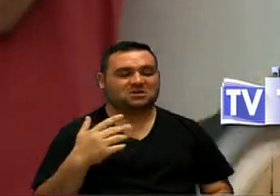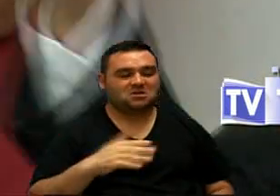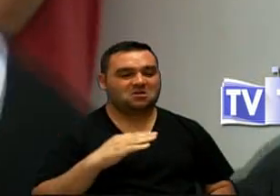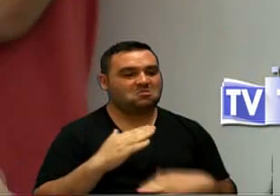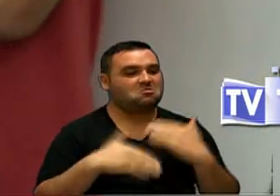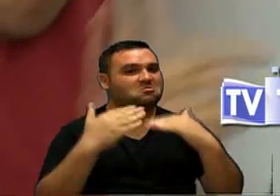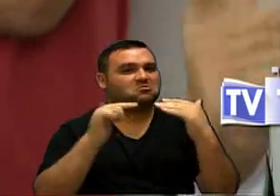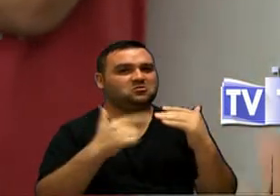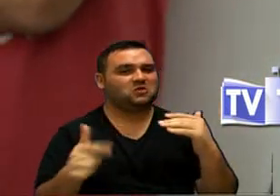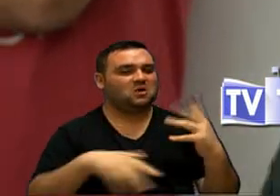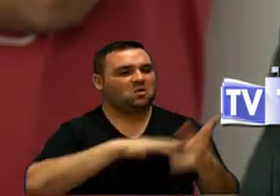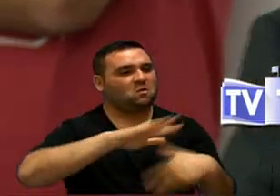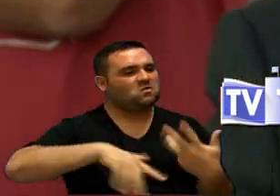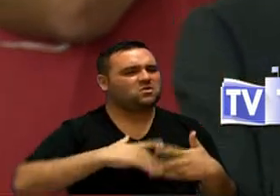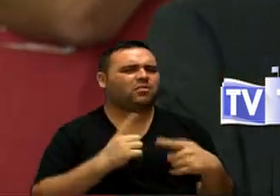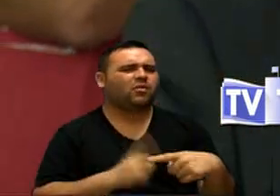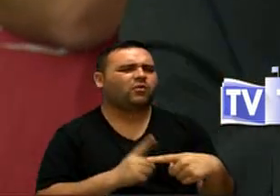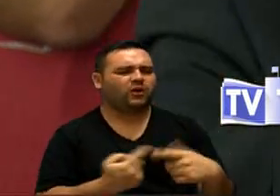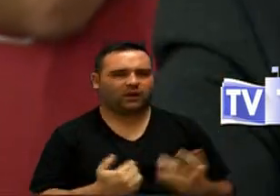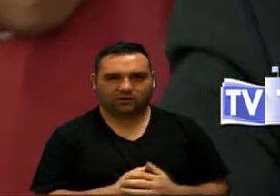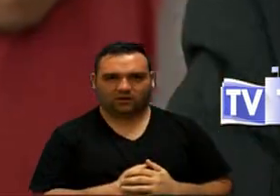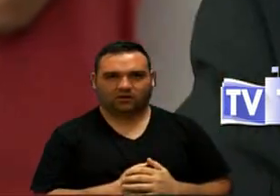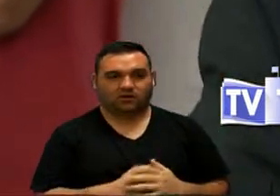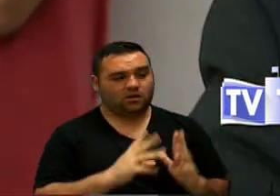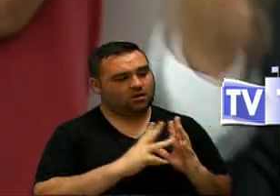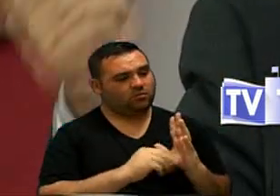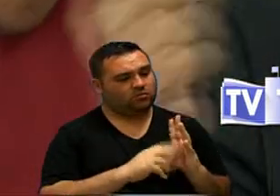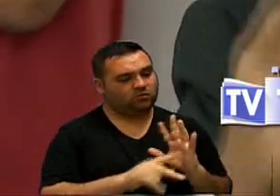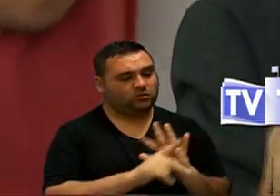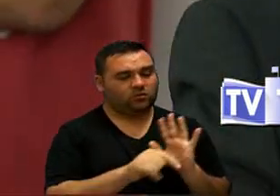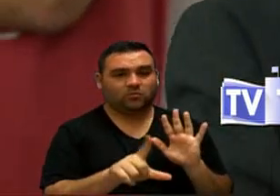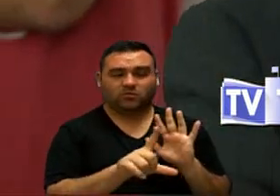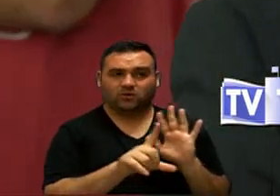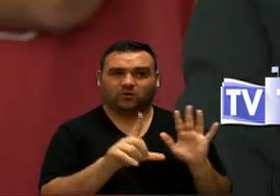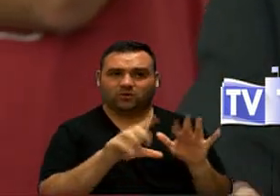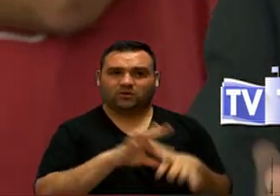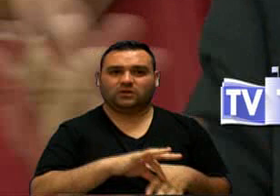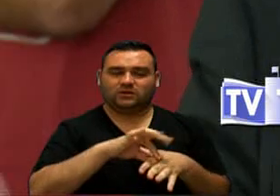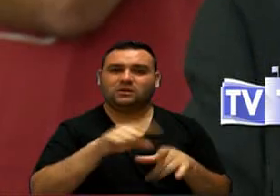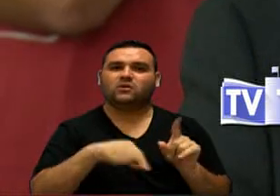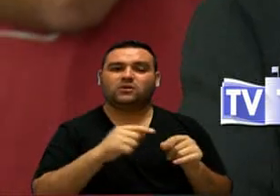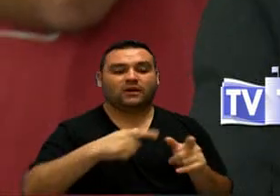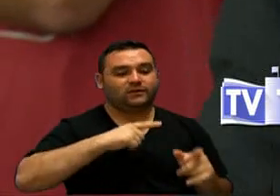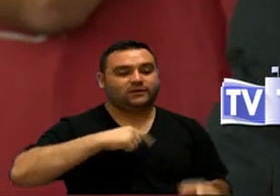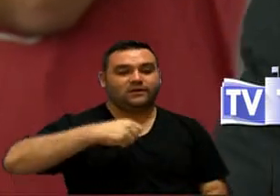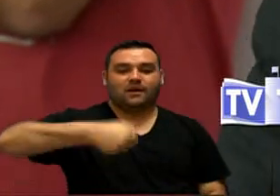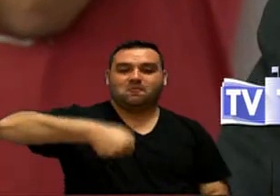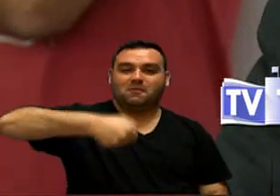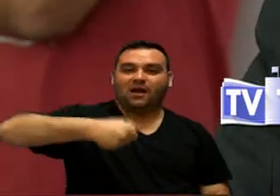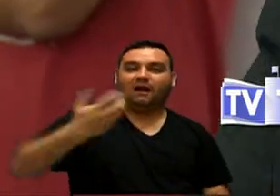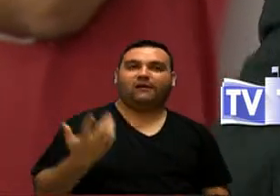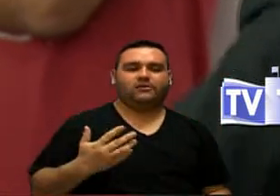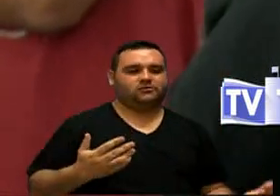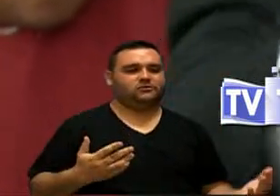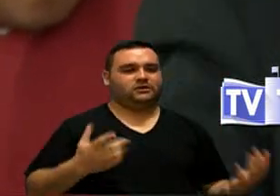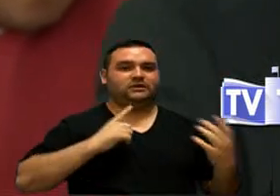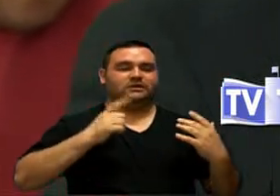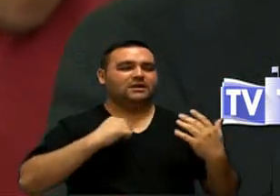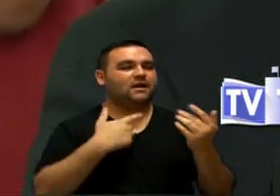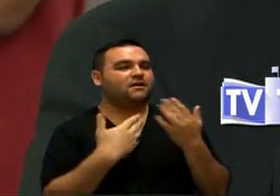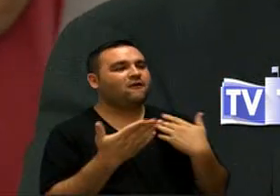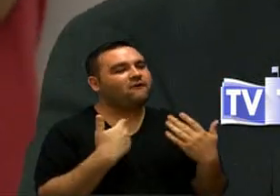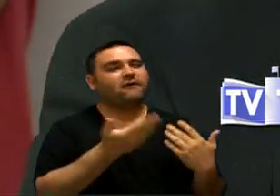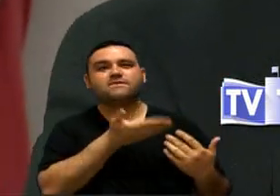agrega, você cria confusão. Sabe por quê? O modelo de líder que eles gostam é esse, aquele que tem uma mala, é aquele que vem com